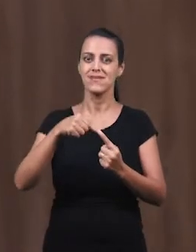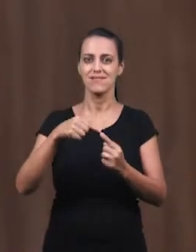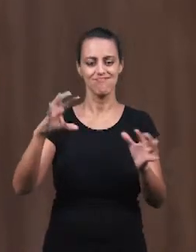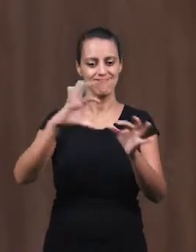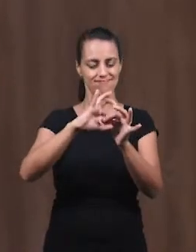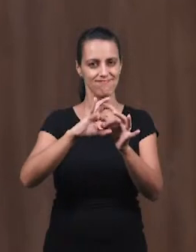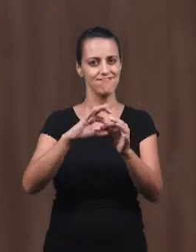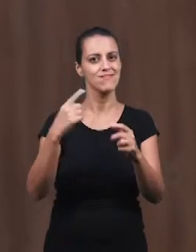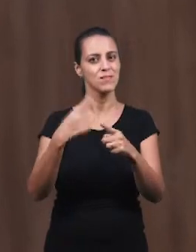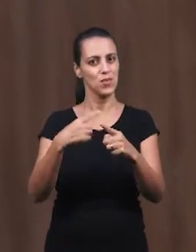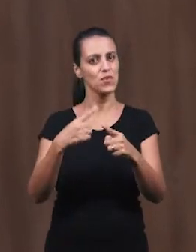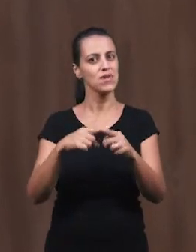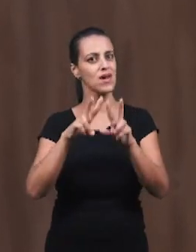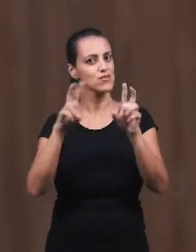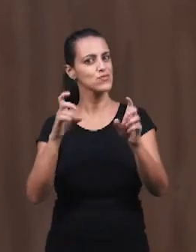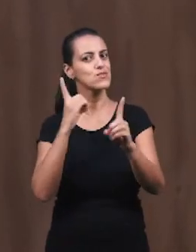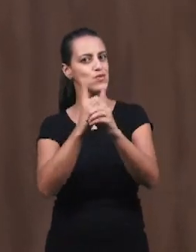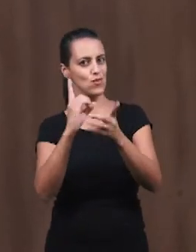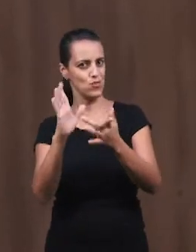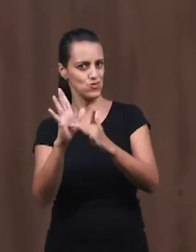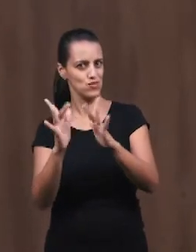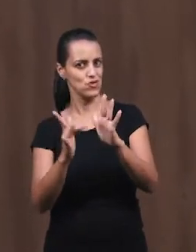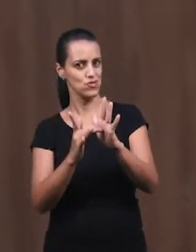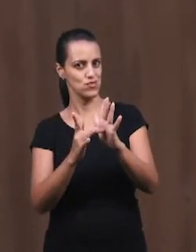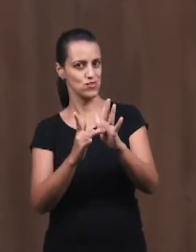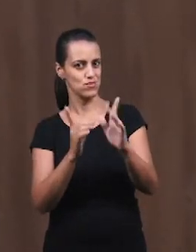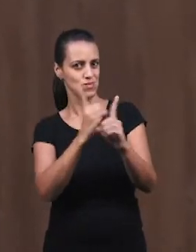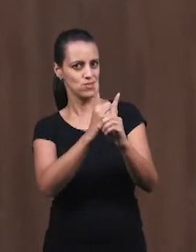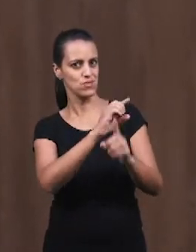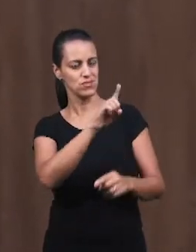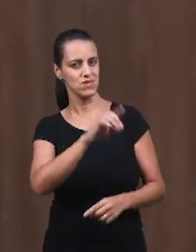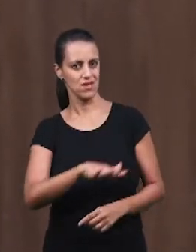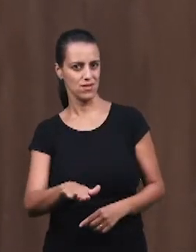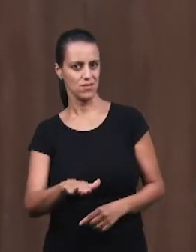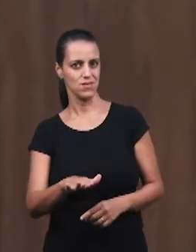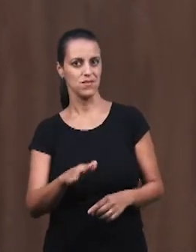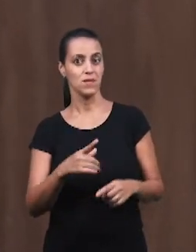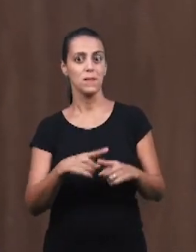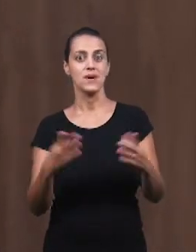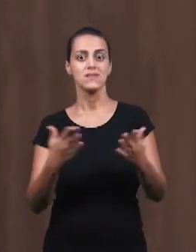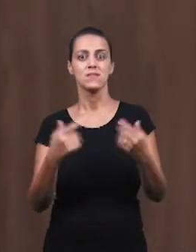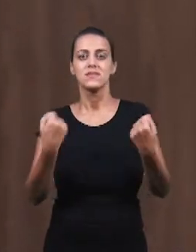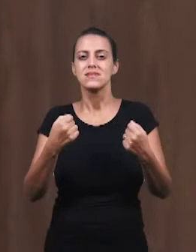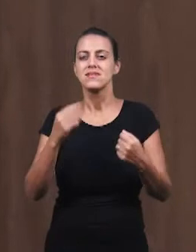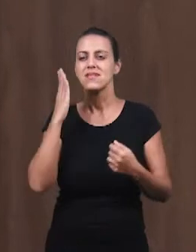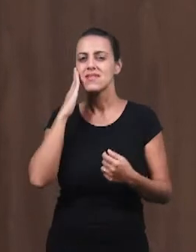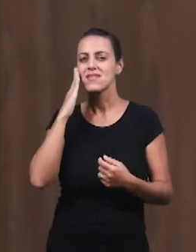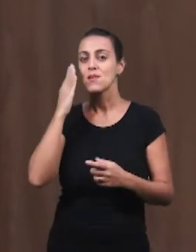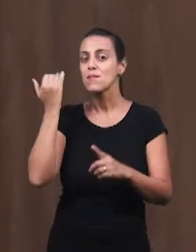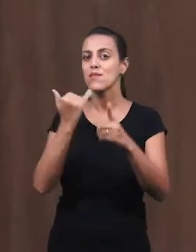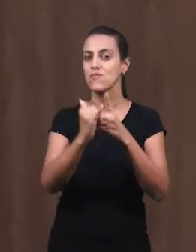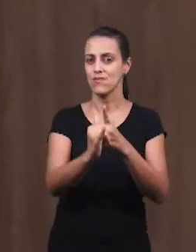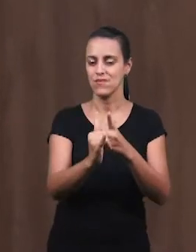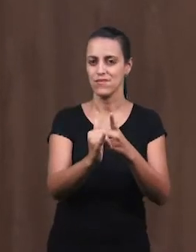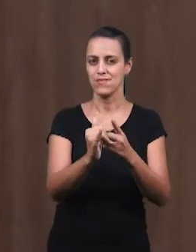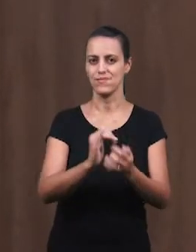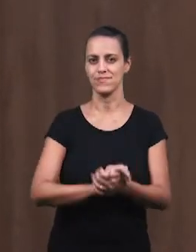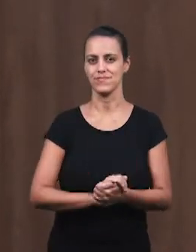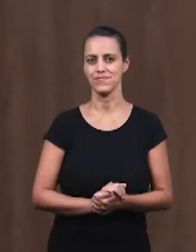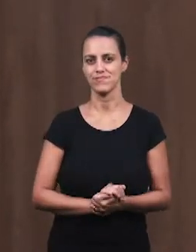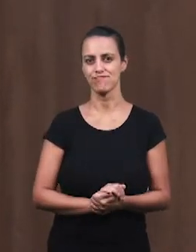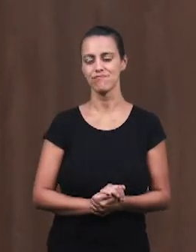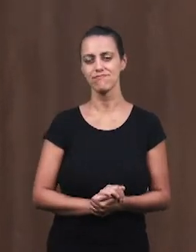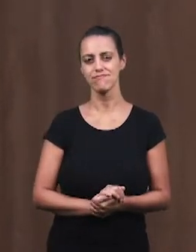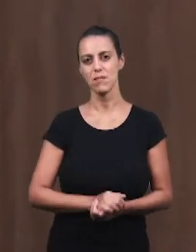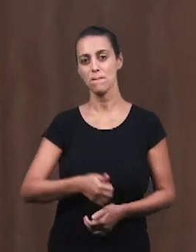relacionada ao encontro de Jesus com Zaqueu, só que agora o aspecto profético desse encontro. E para dar essa resposta, nós